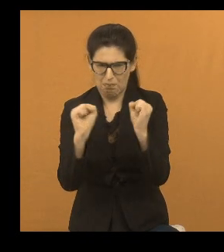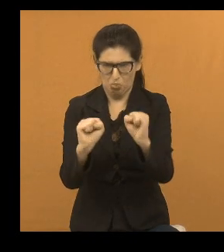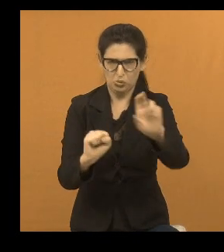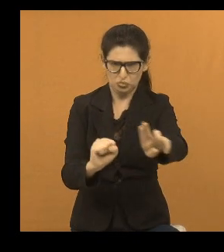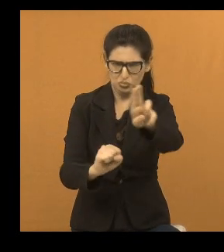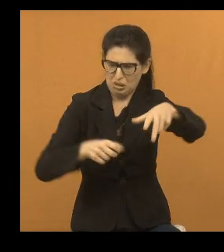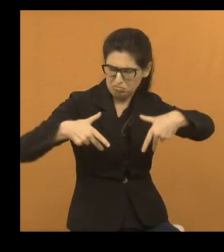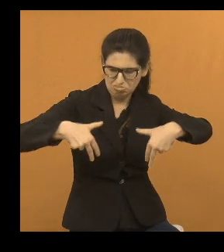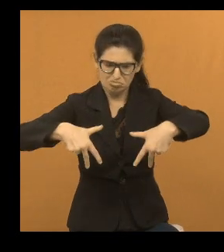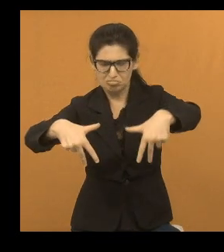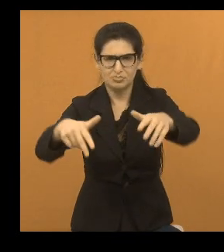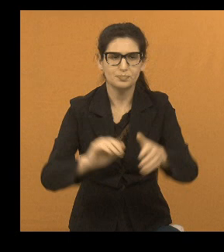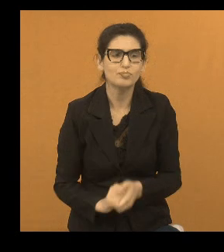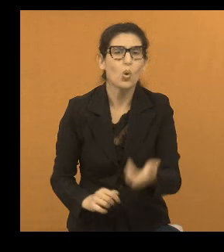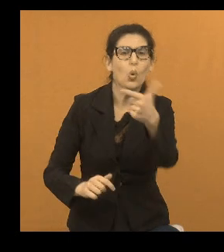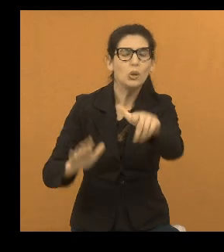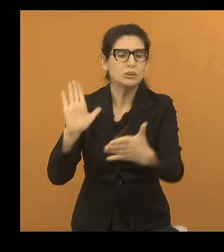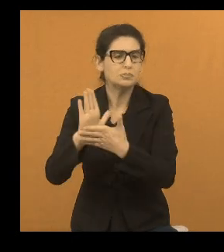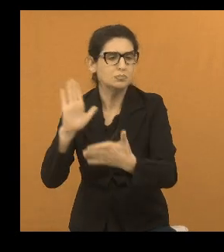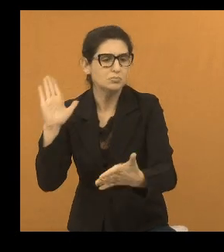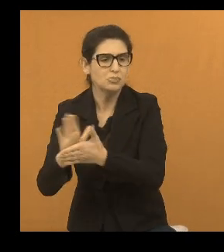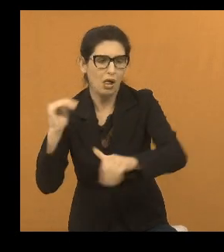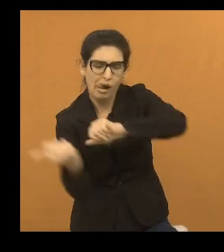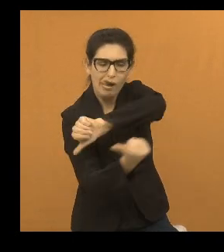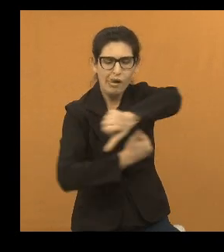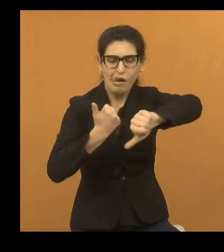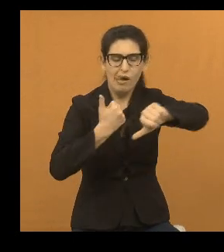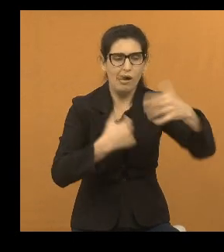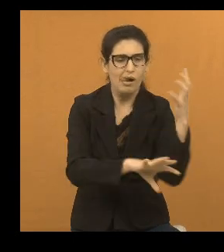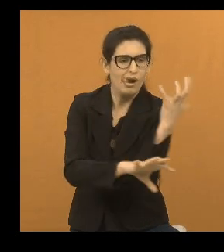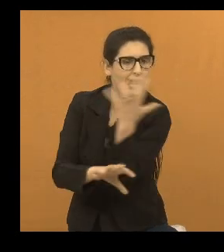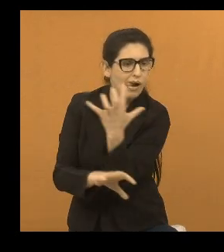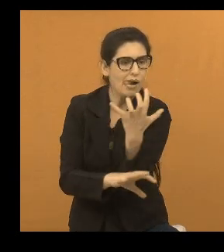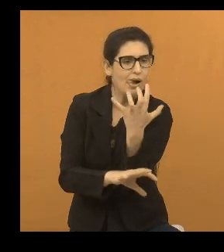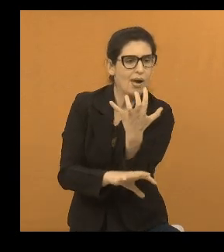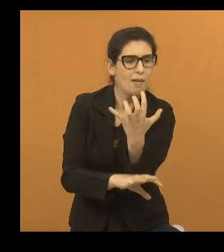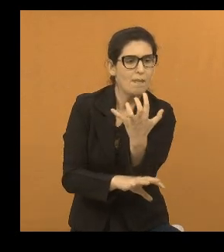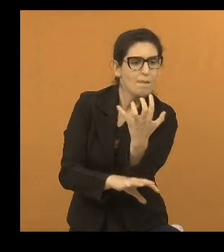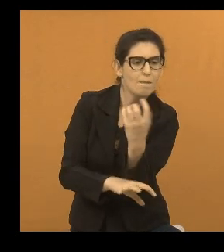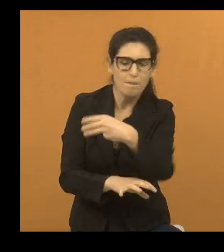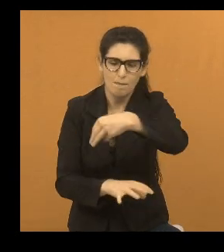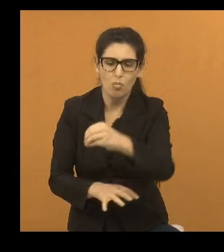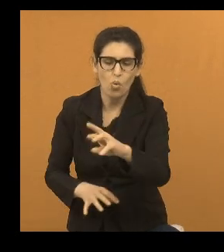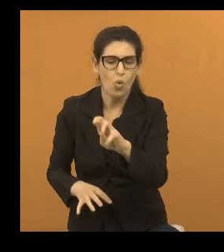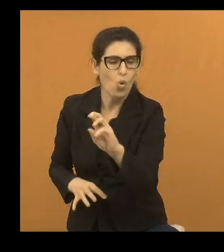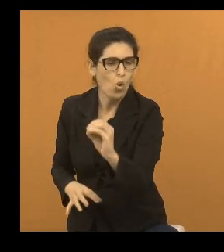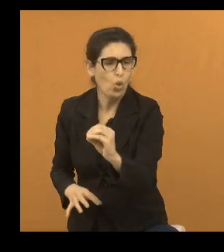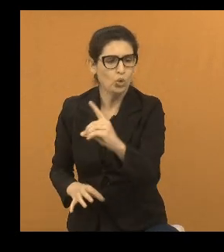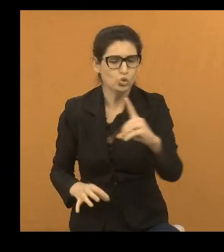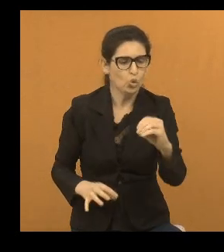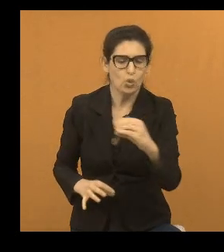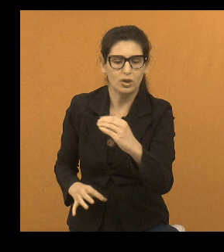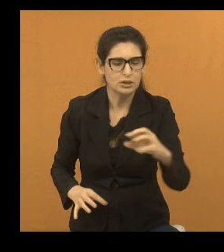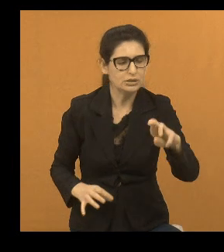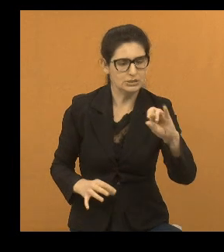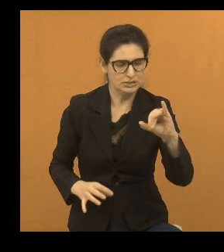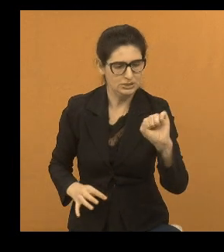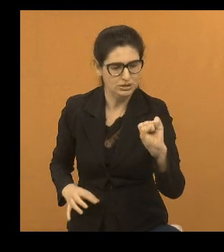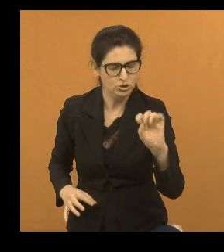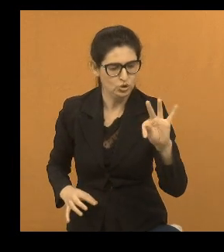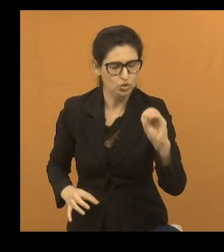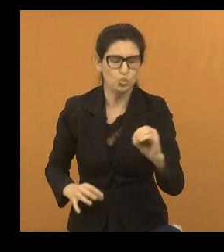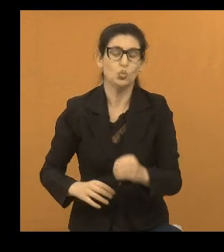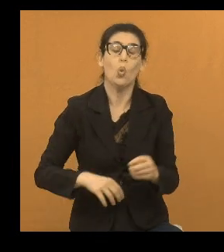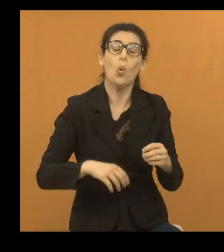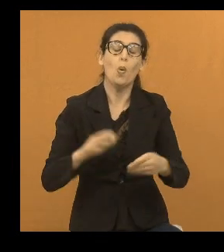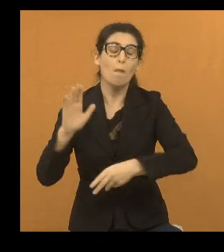proposta é a recuperação ambiental do Parque Morro do Cristo. É um projeto dedicado à preservação do